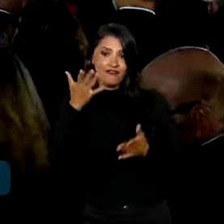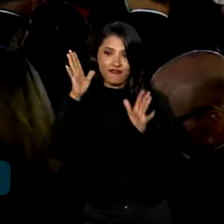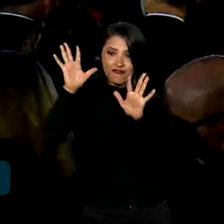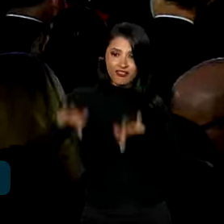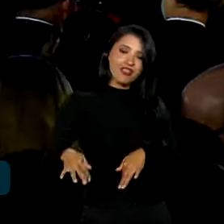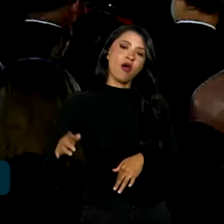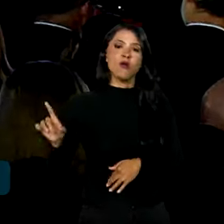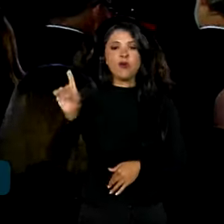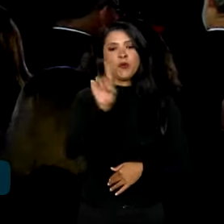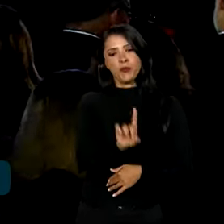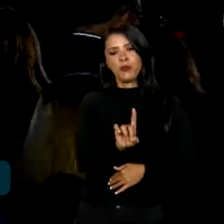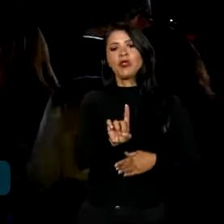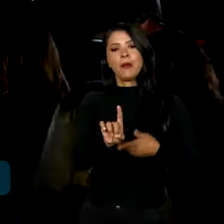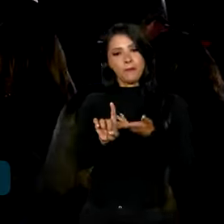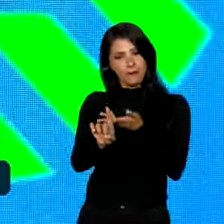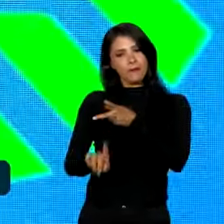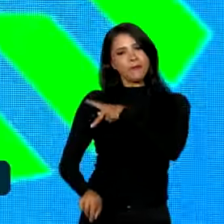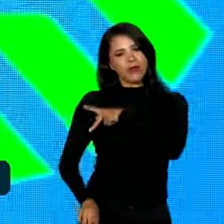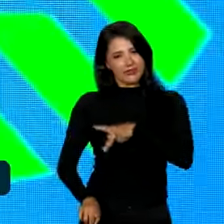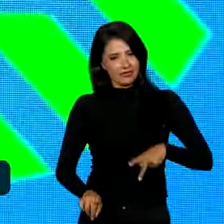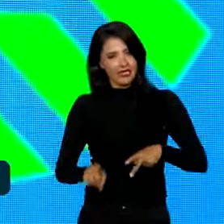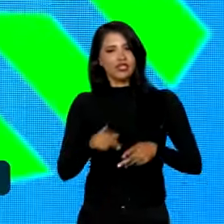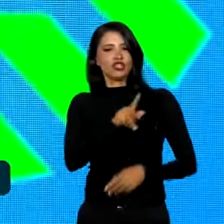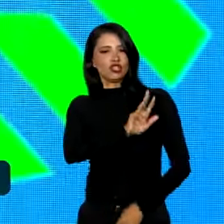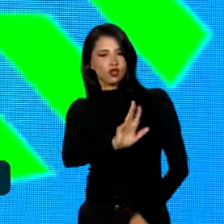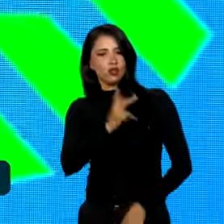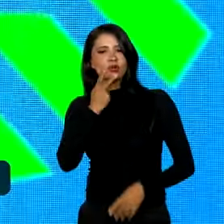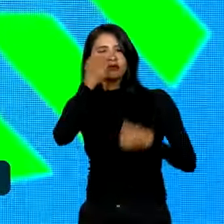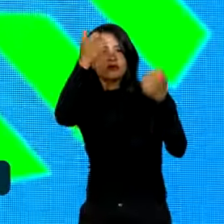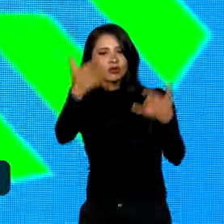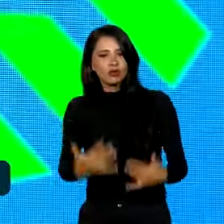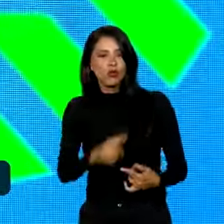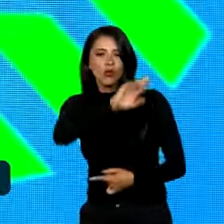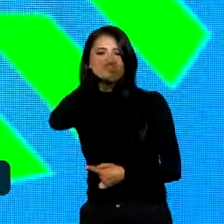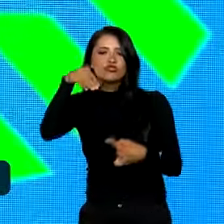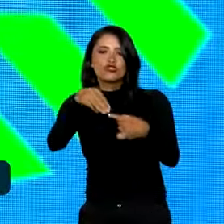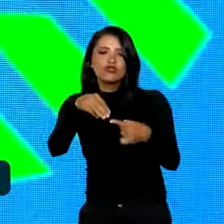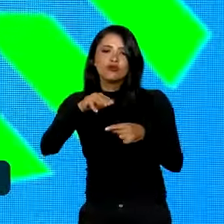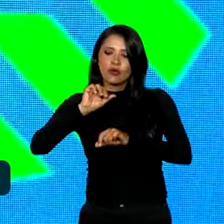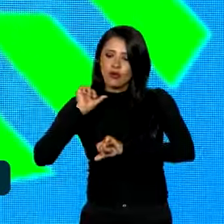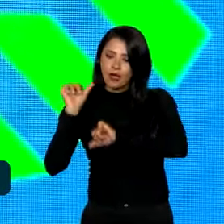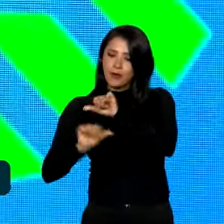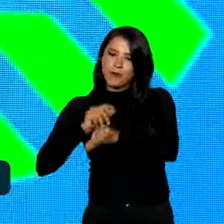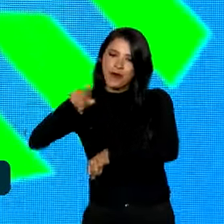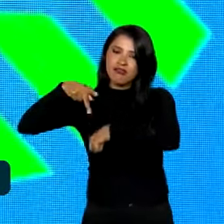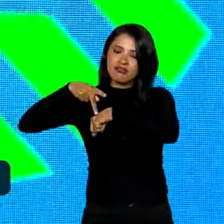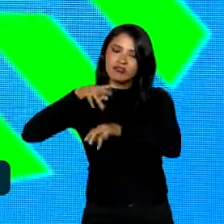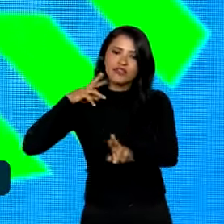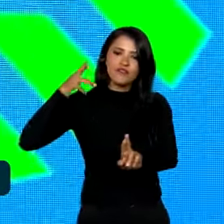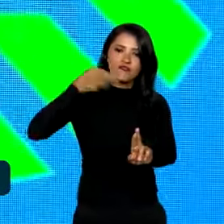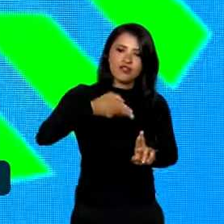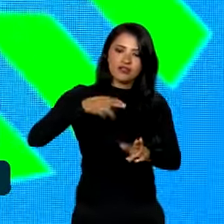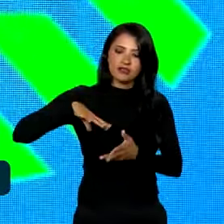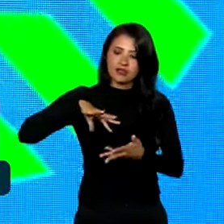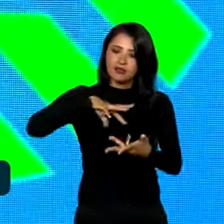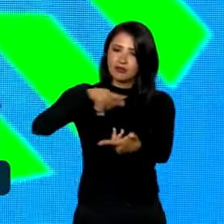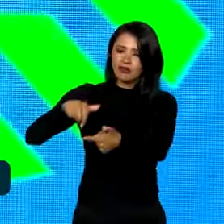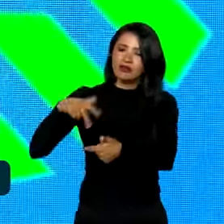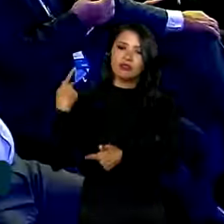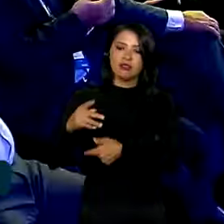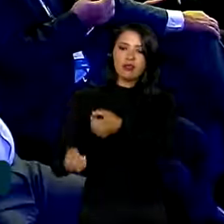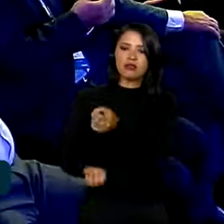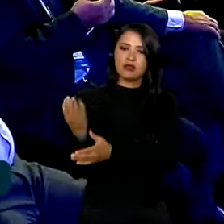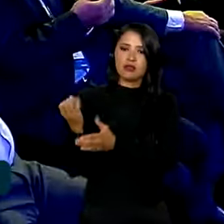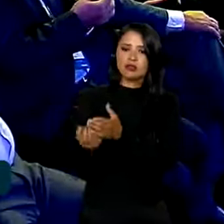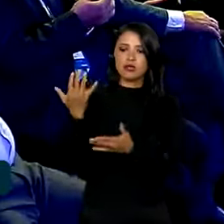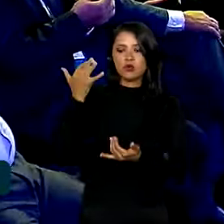o presidente Lula afirmou que a meta é transformar o país em uma referência mundial na produção